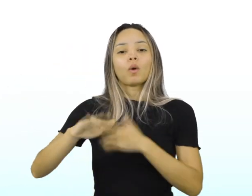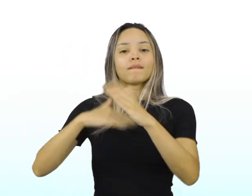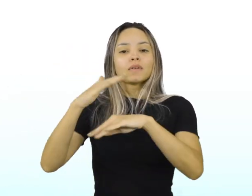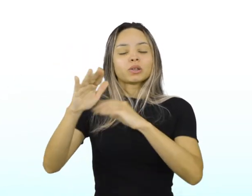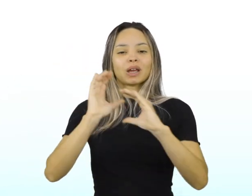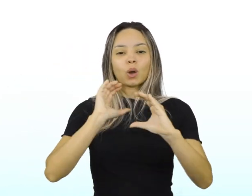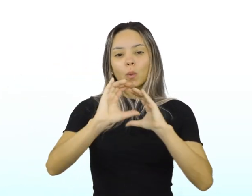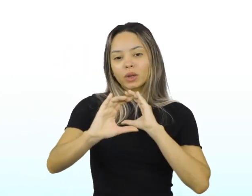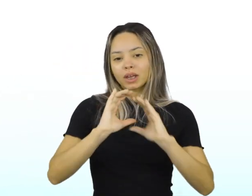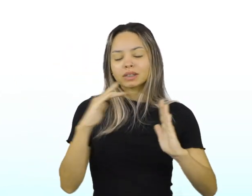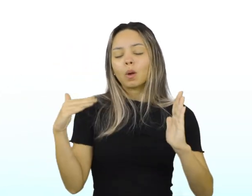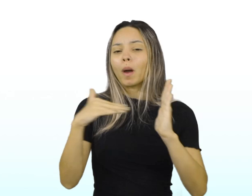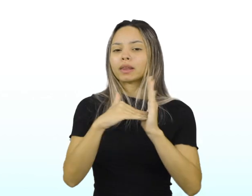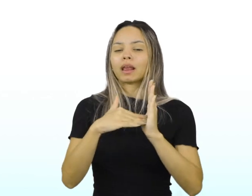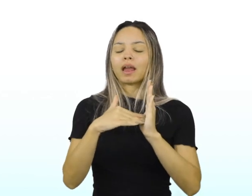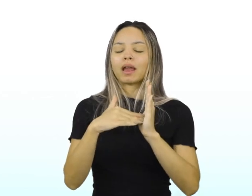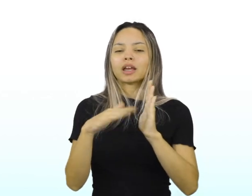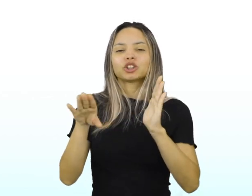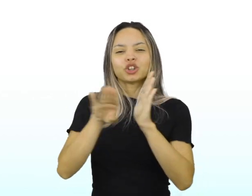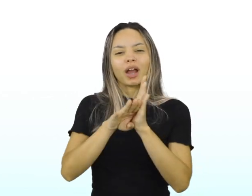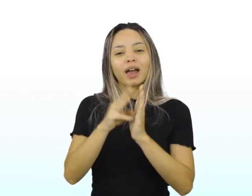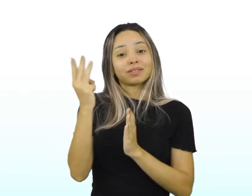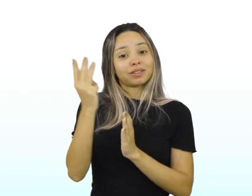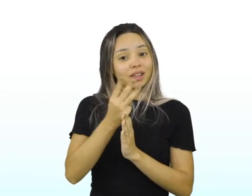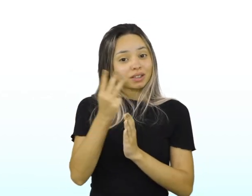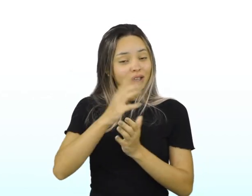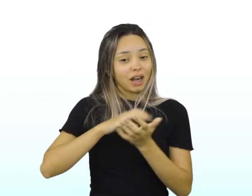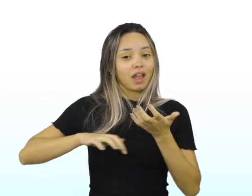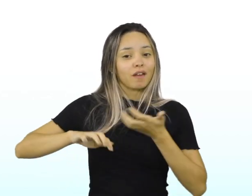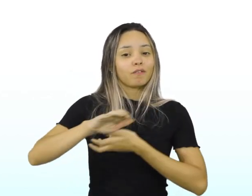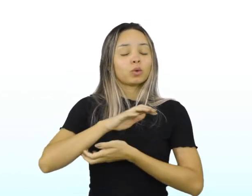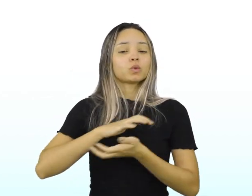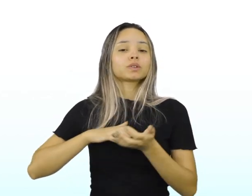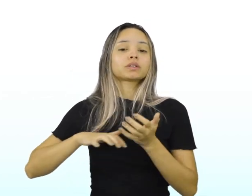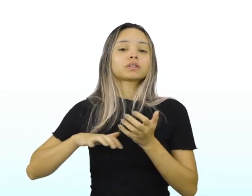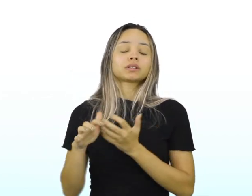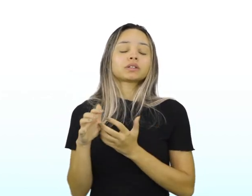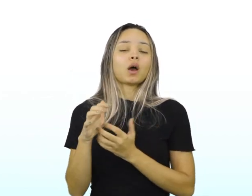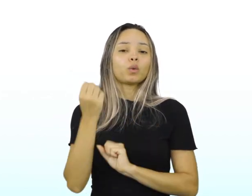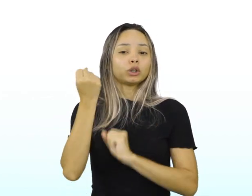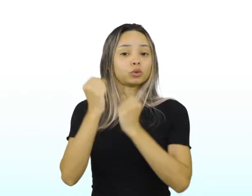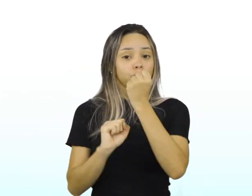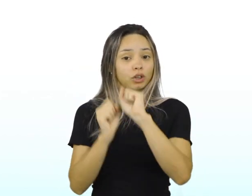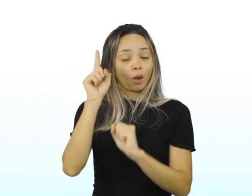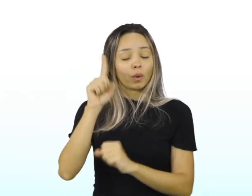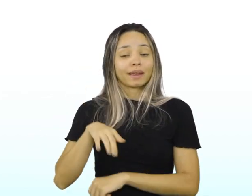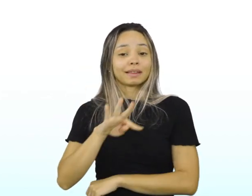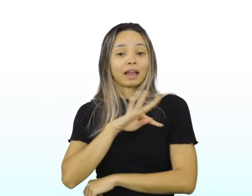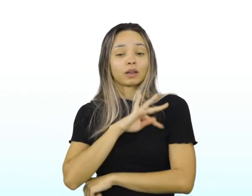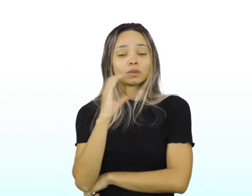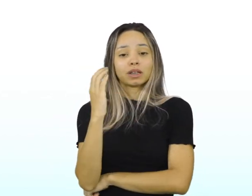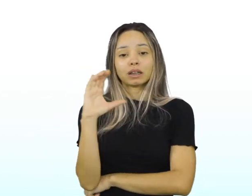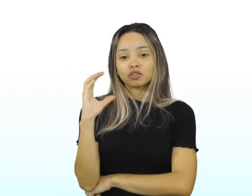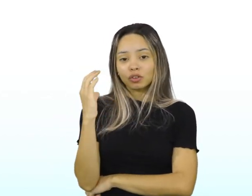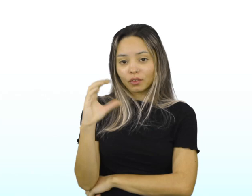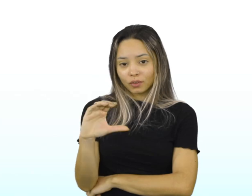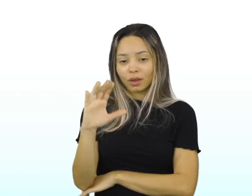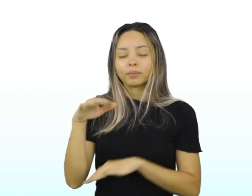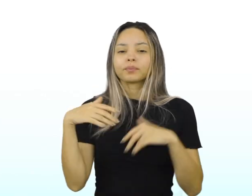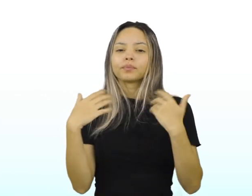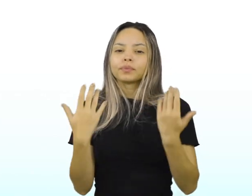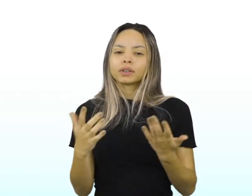da comunicação, até a chegada da terceira revolução industrial, a revolução técnico-científica. Ou seja,